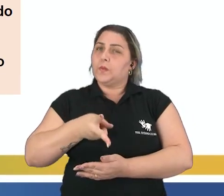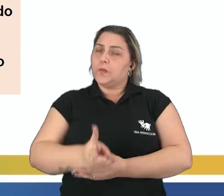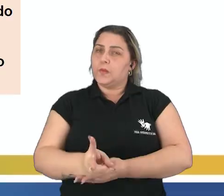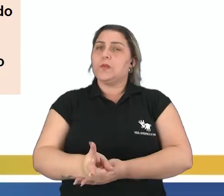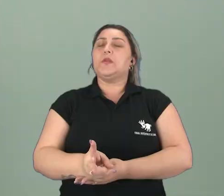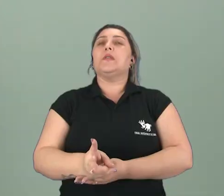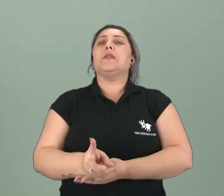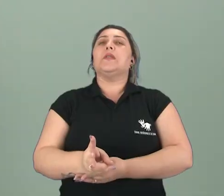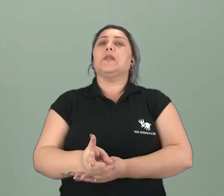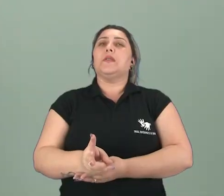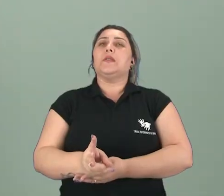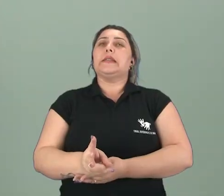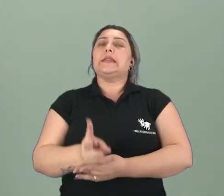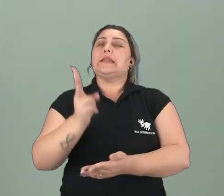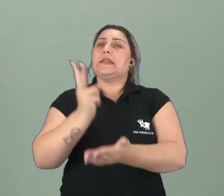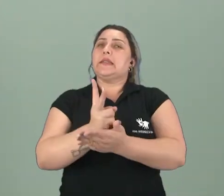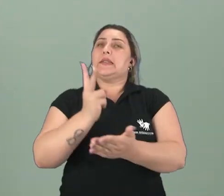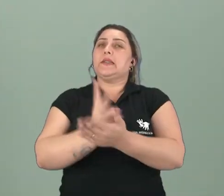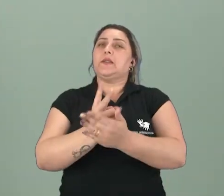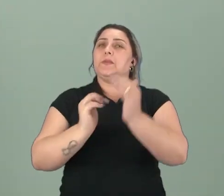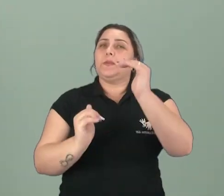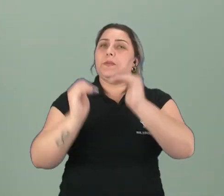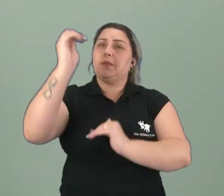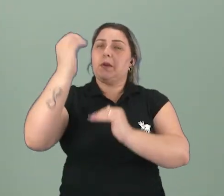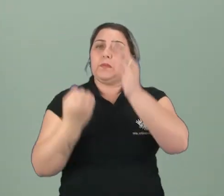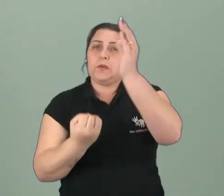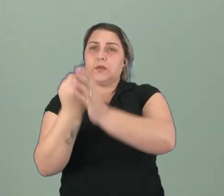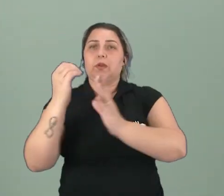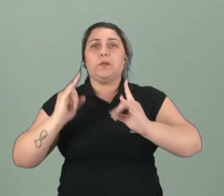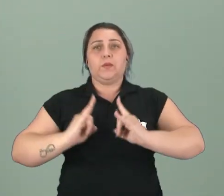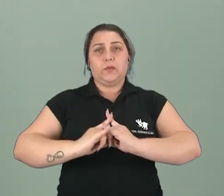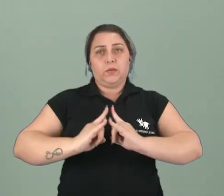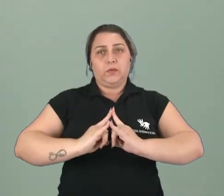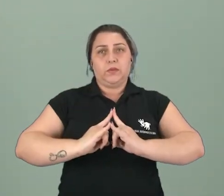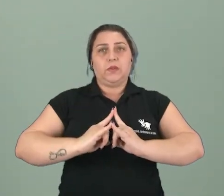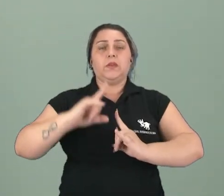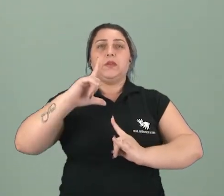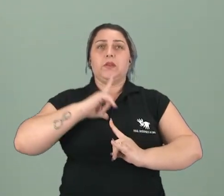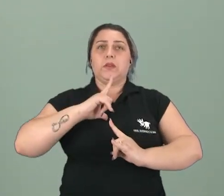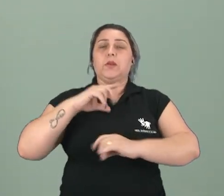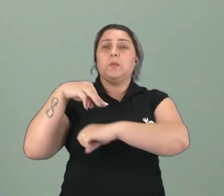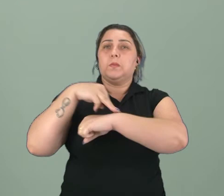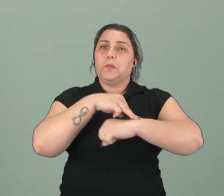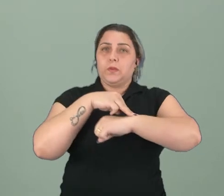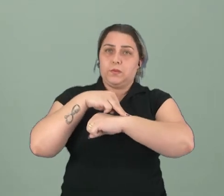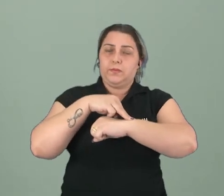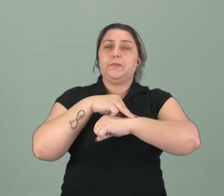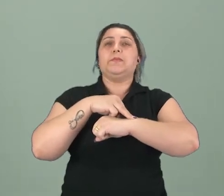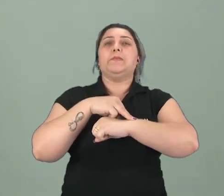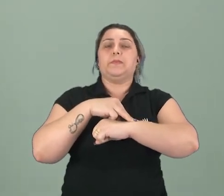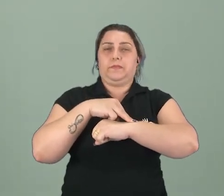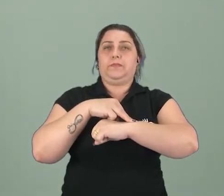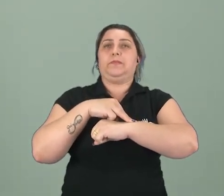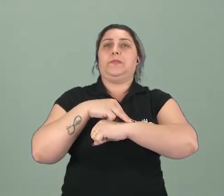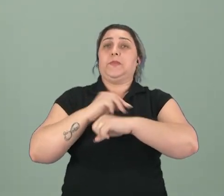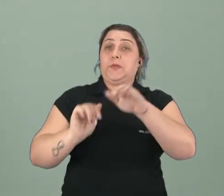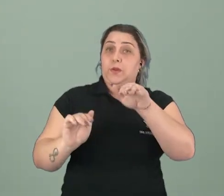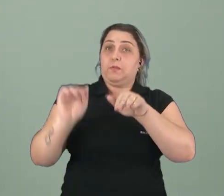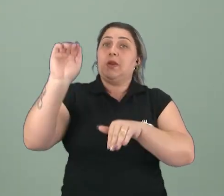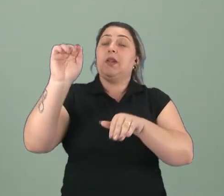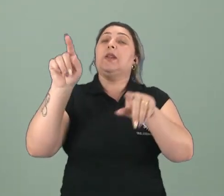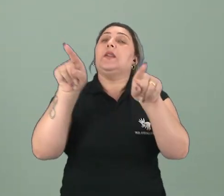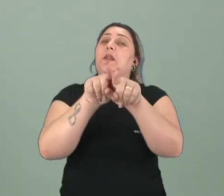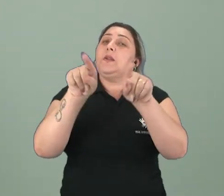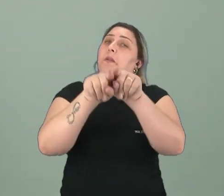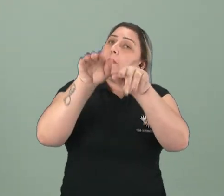continuamente no sentido de ficar sempre em alta a produção dos hormônios. Vai ter um momento, assim como tem um momento de produção, tem um momento de aumento, tem um